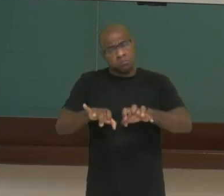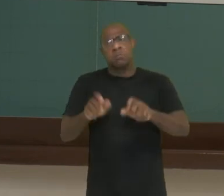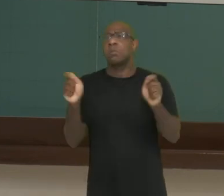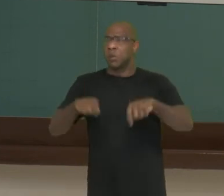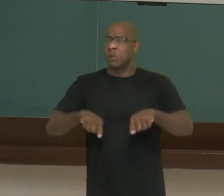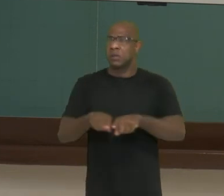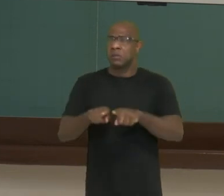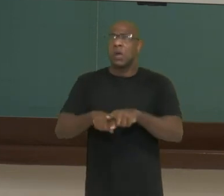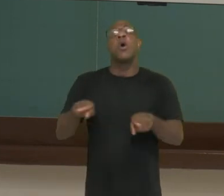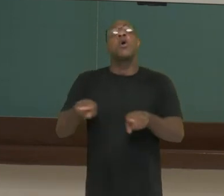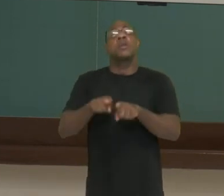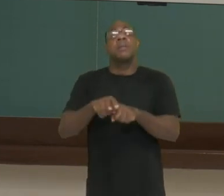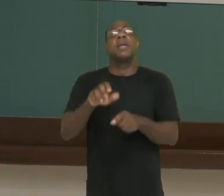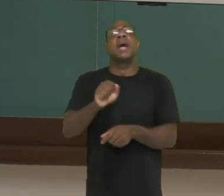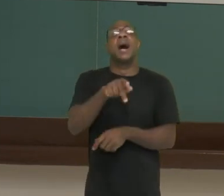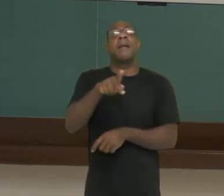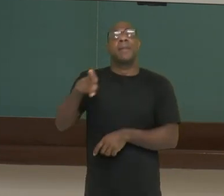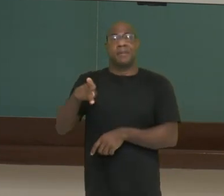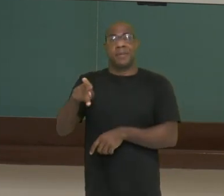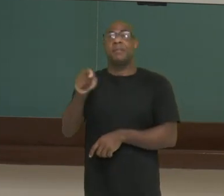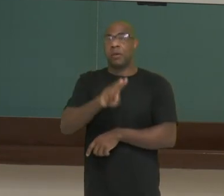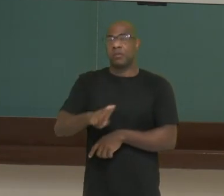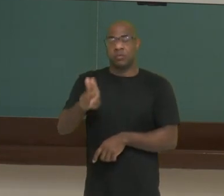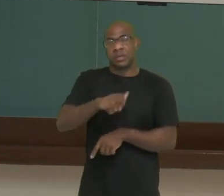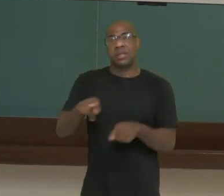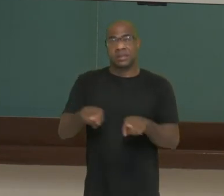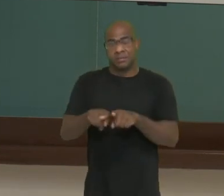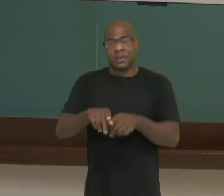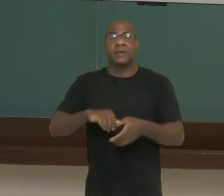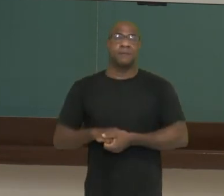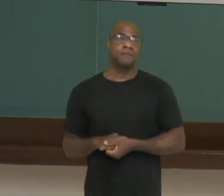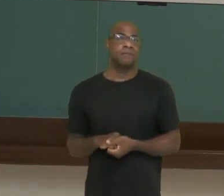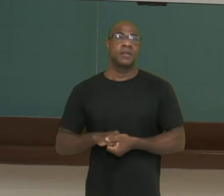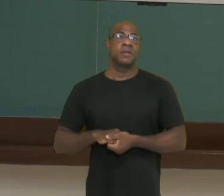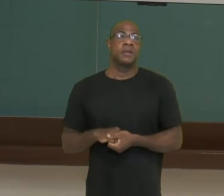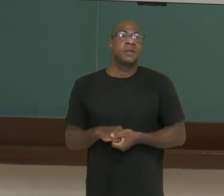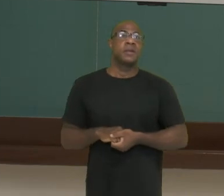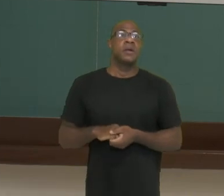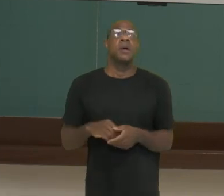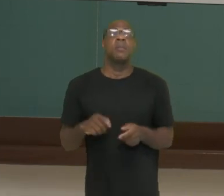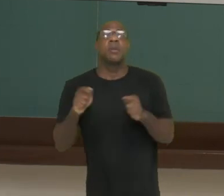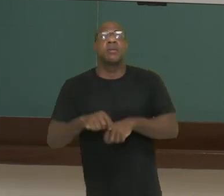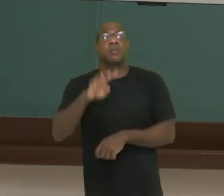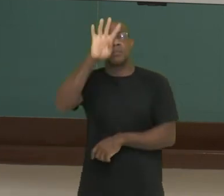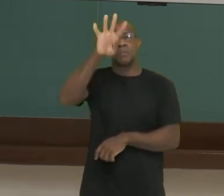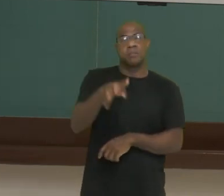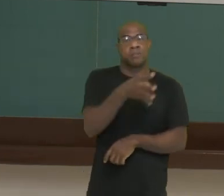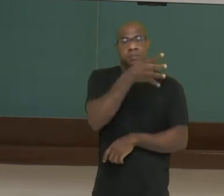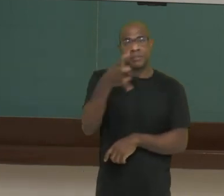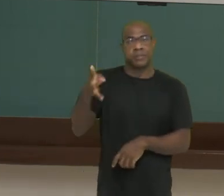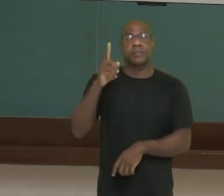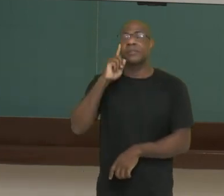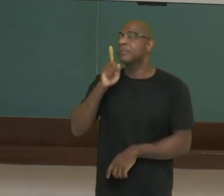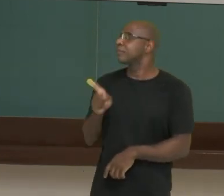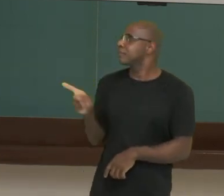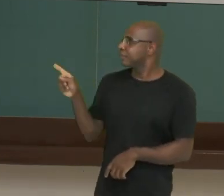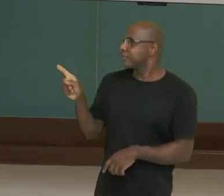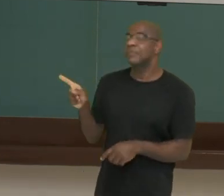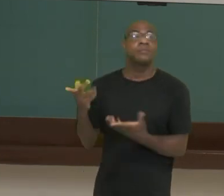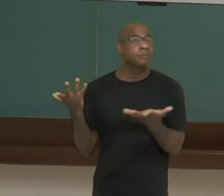utilizando aplicativos, por exemplo, uma planilha eletrônica. A planilha eletrônica nós temos dentro da nossa plataforma,